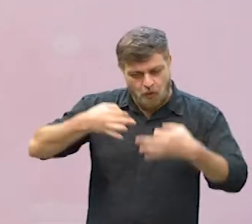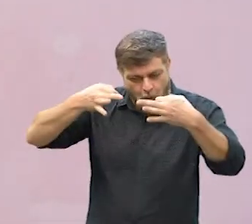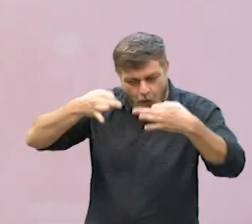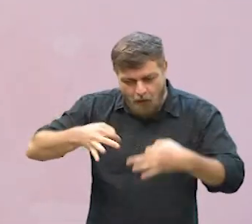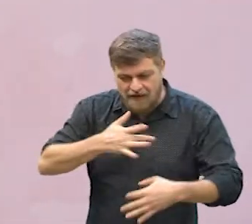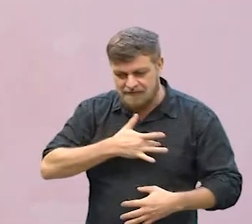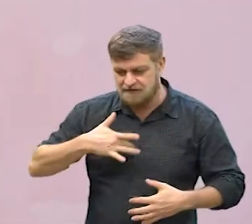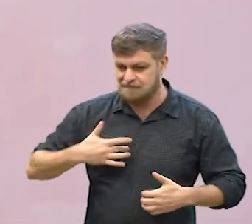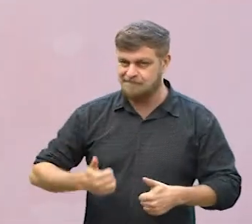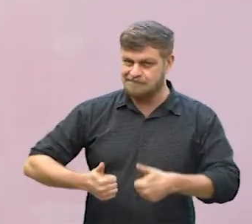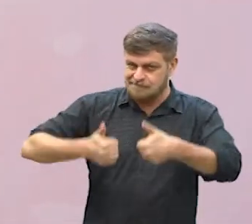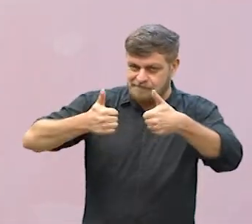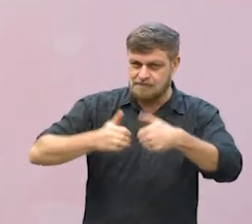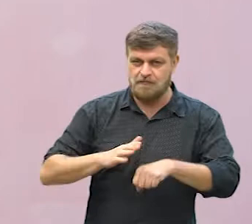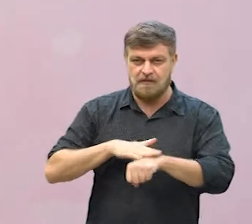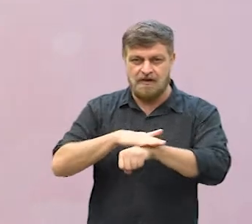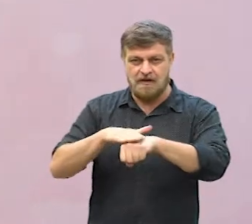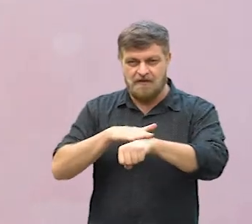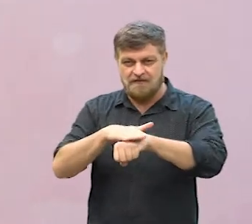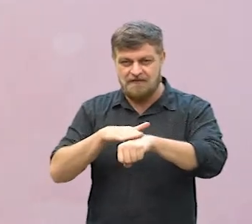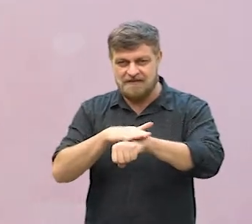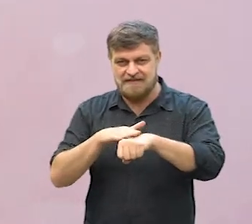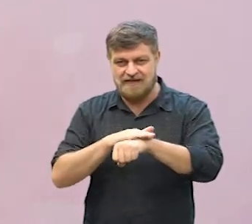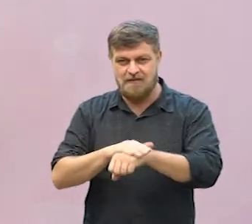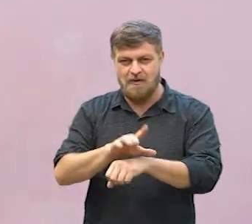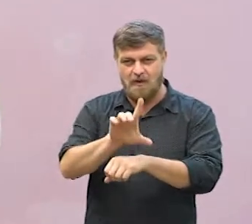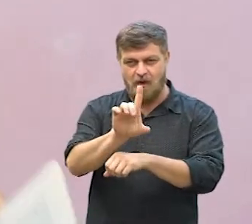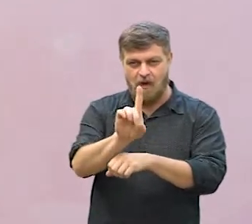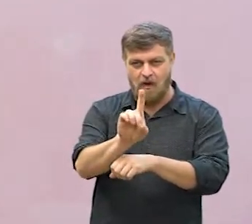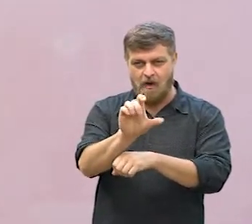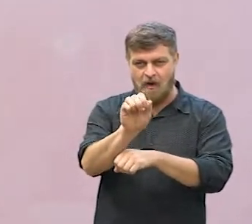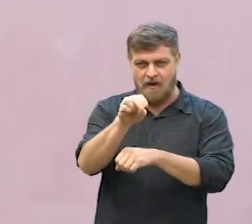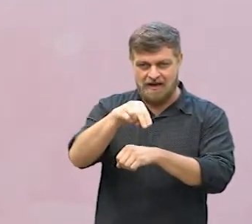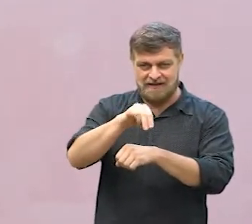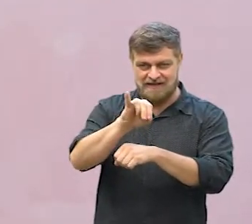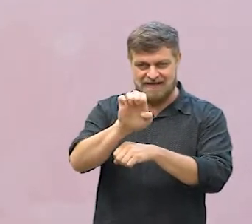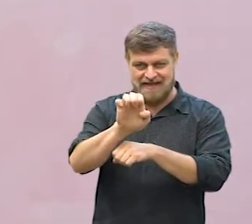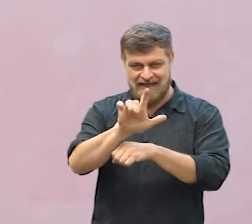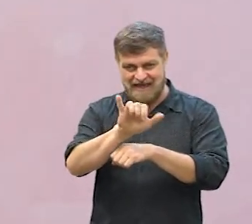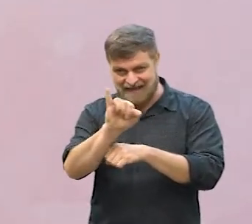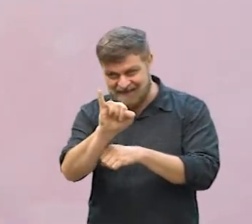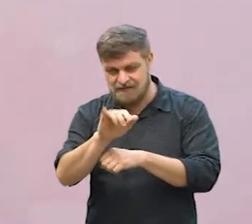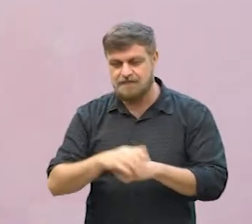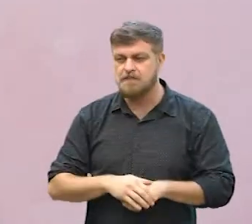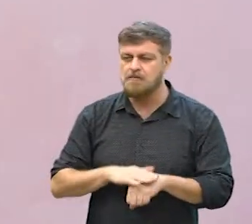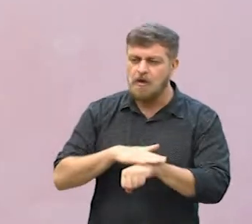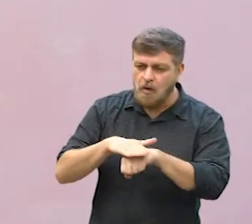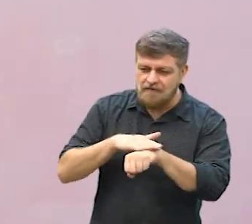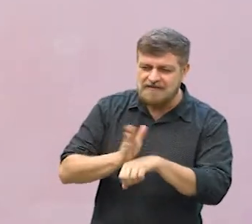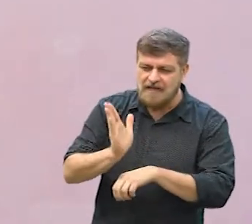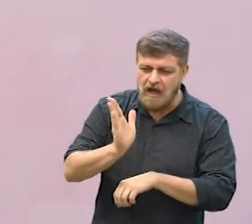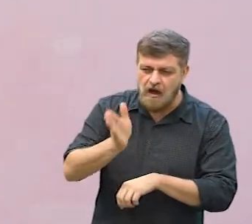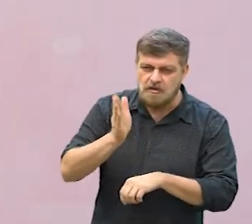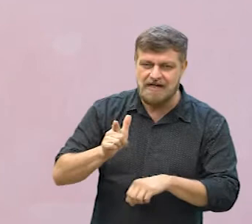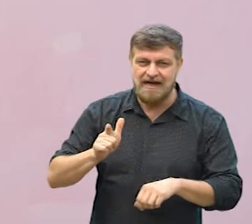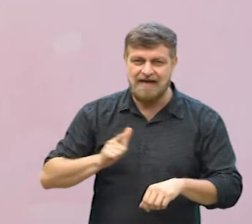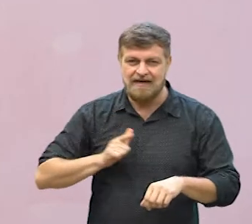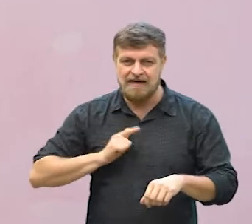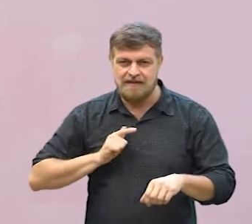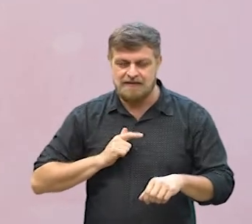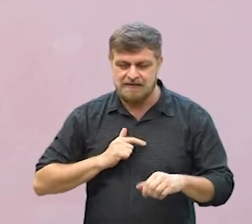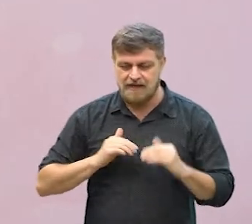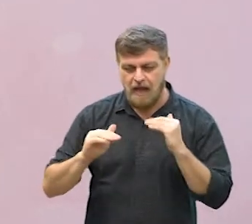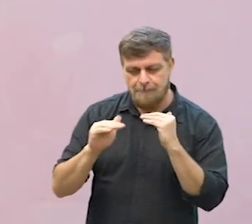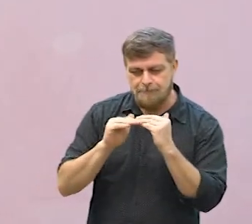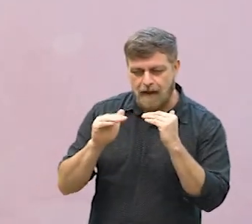saudável. E quem está conversando com a gente hoje é a nutricionista Daniele Cambuí. Dani, a gente estava falando sobre o equilíbrio